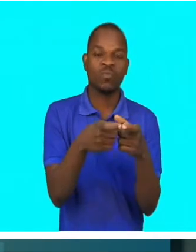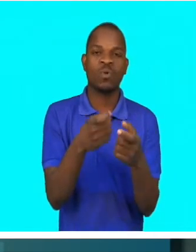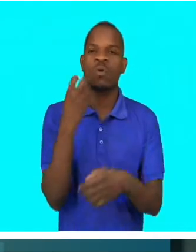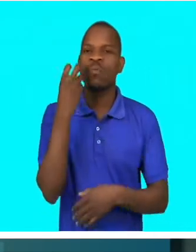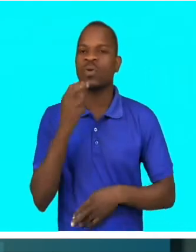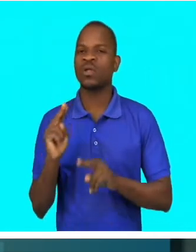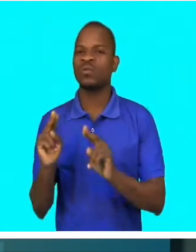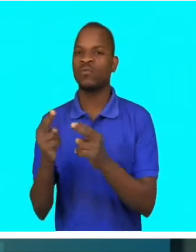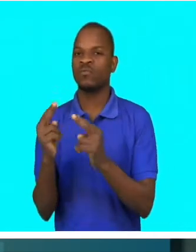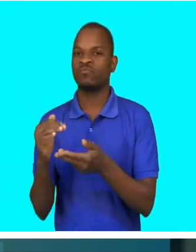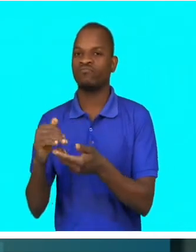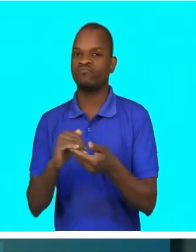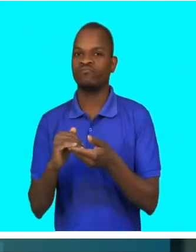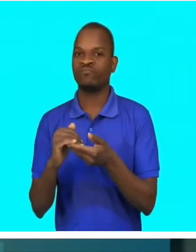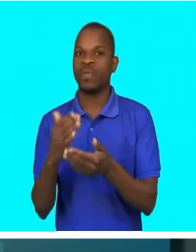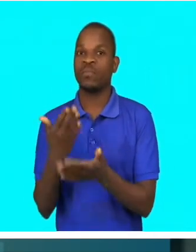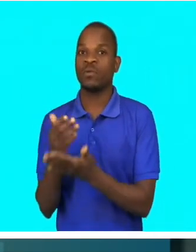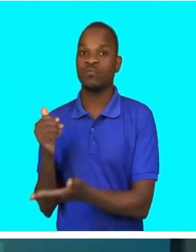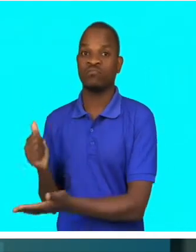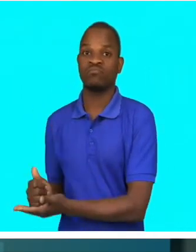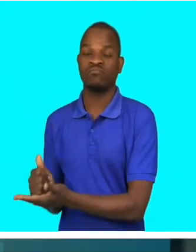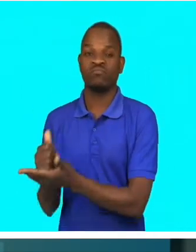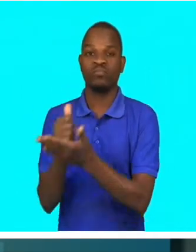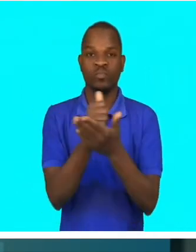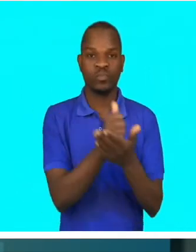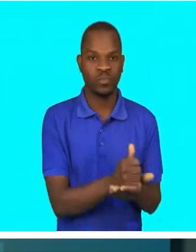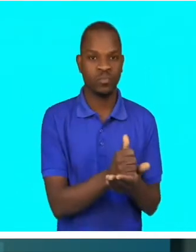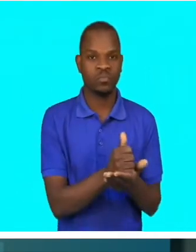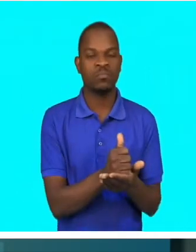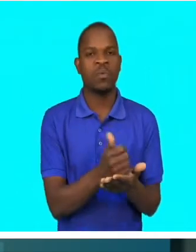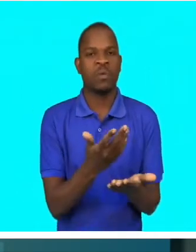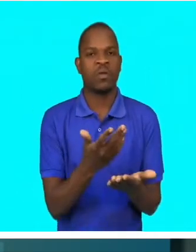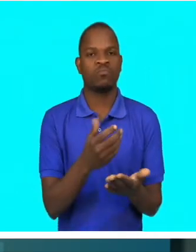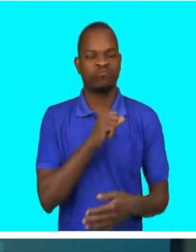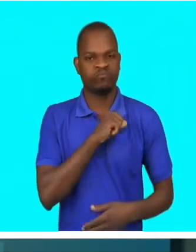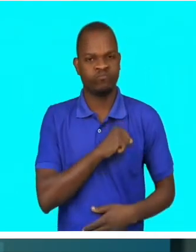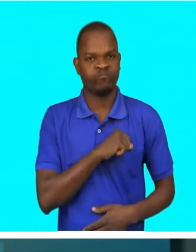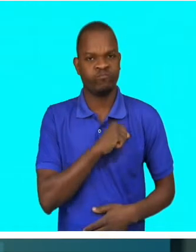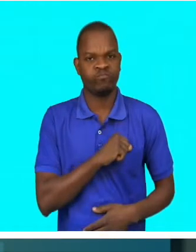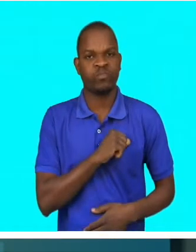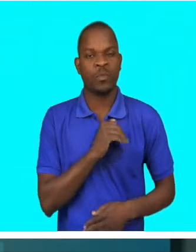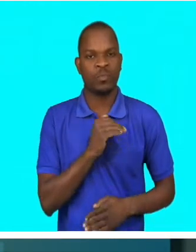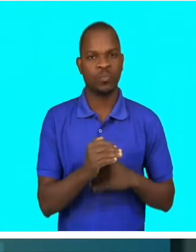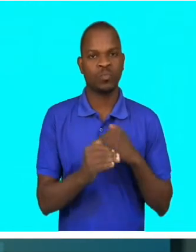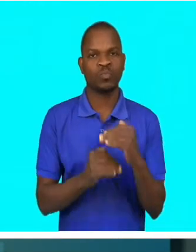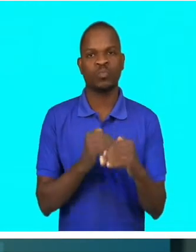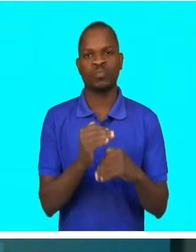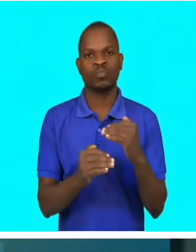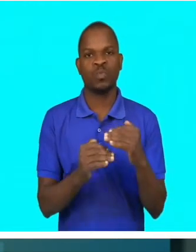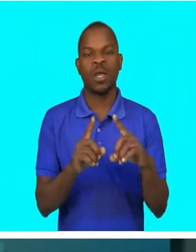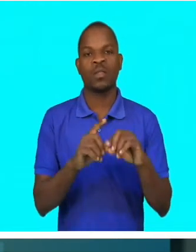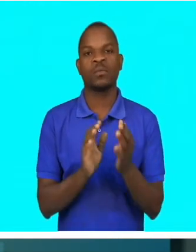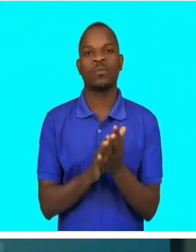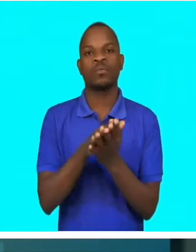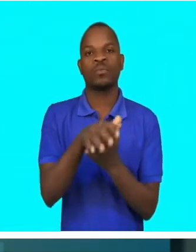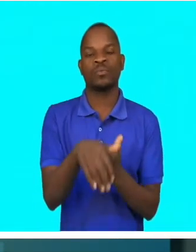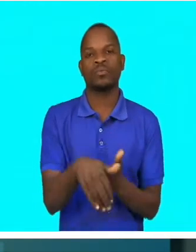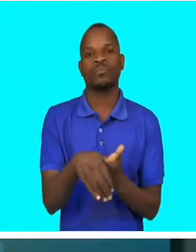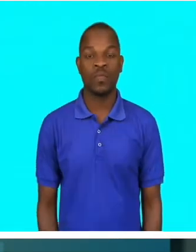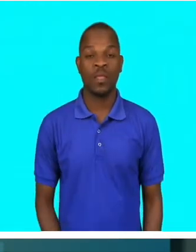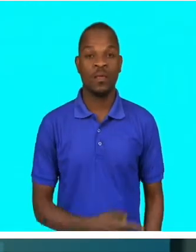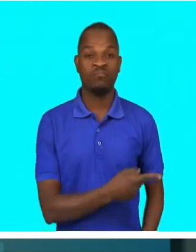no sentido de poderem conseguir aguentar com aquilo que é as despesas a